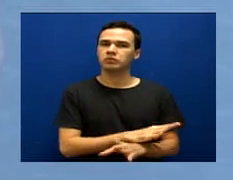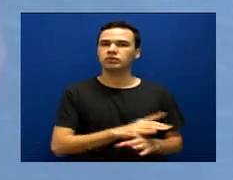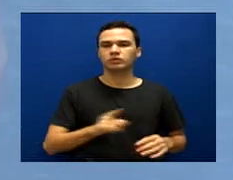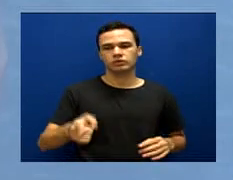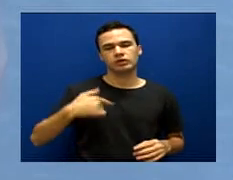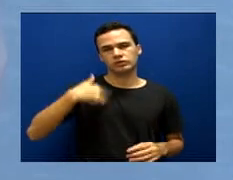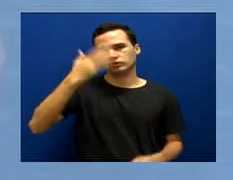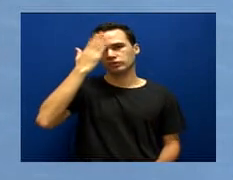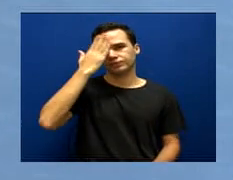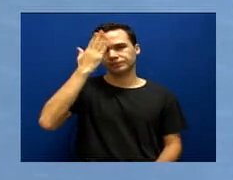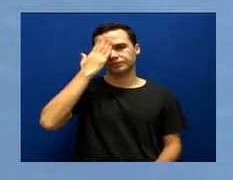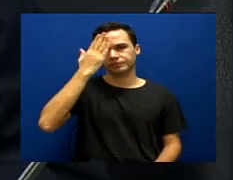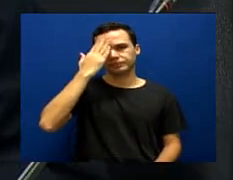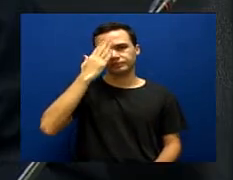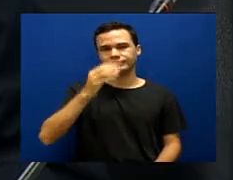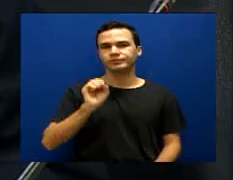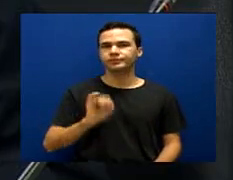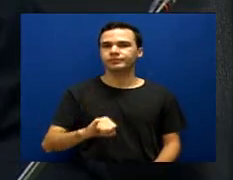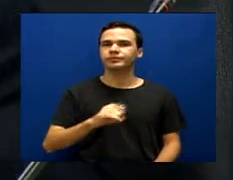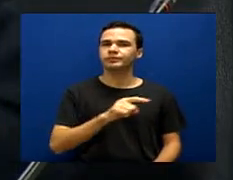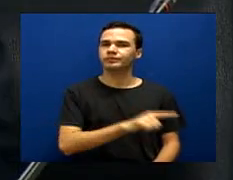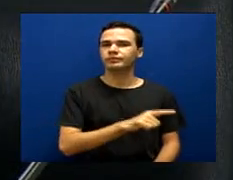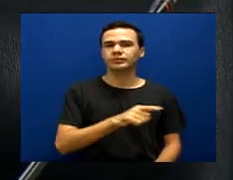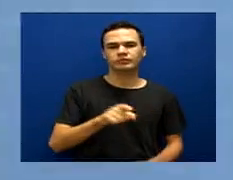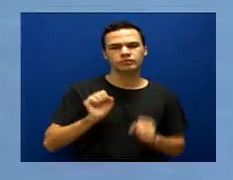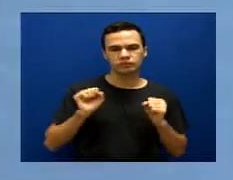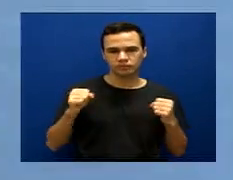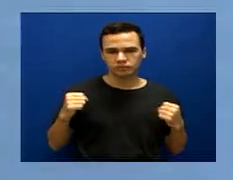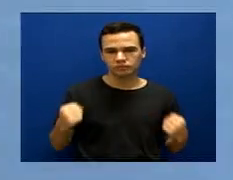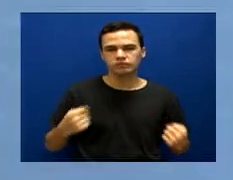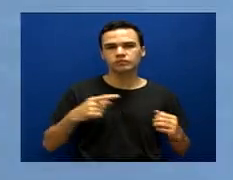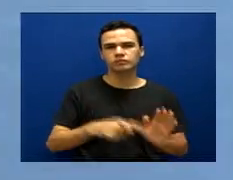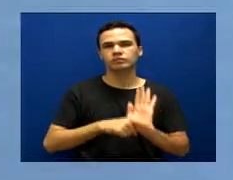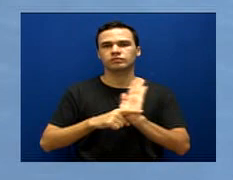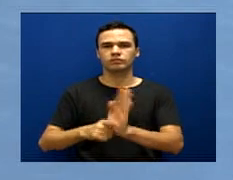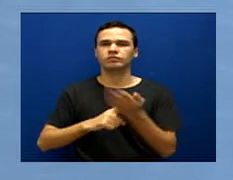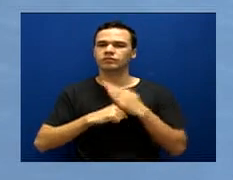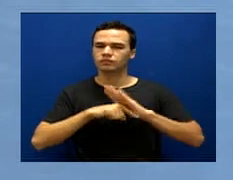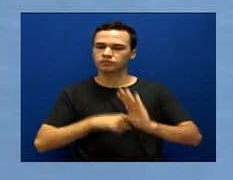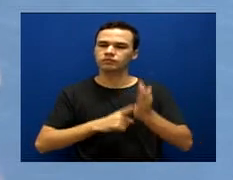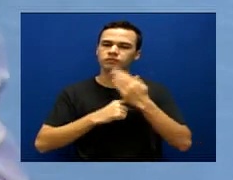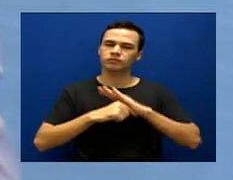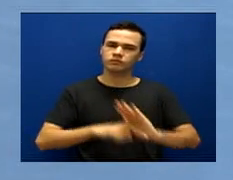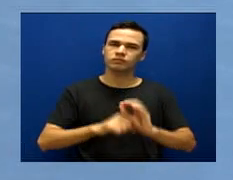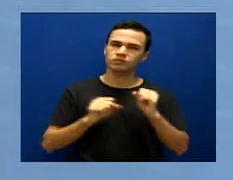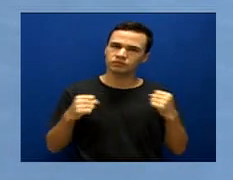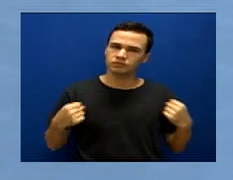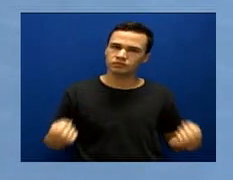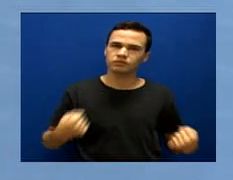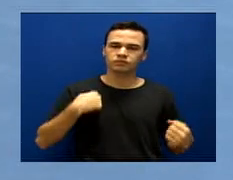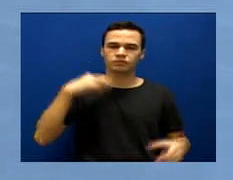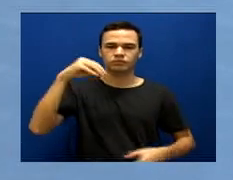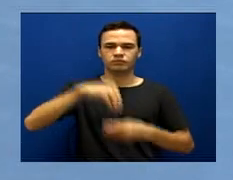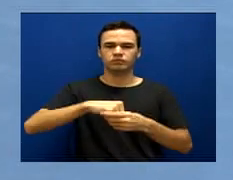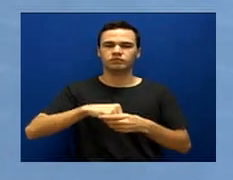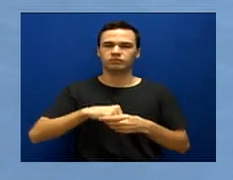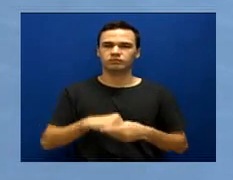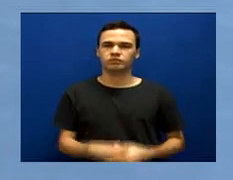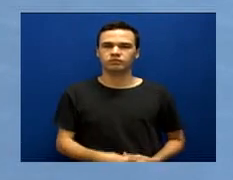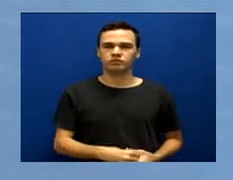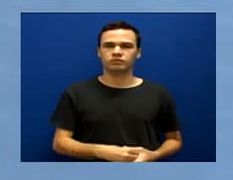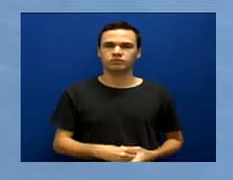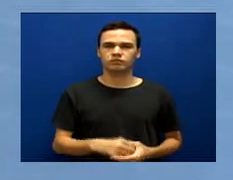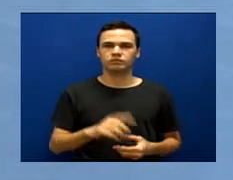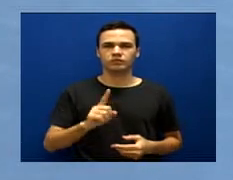essa consciência de que se não se ingressar ali, se não se inteirar da coisa e participar, de estar dentro, né,